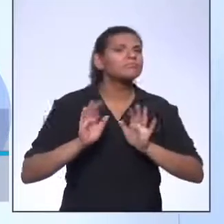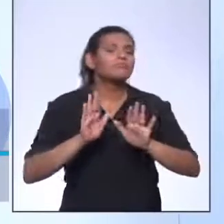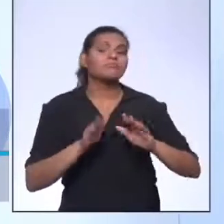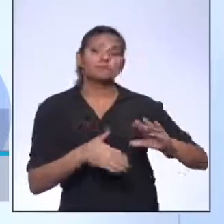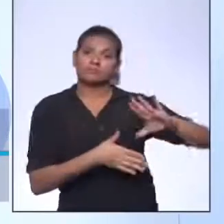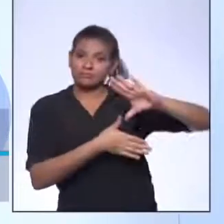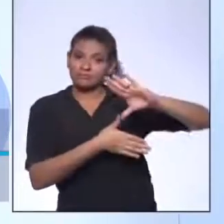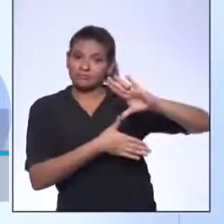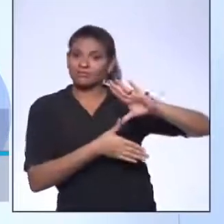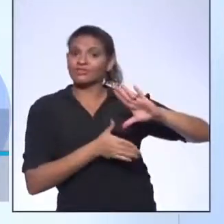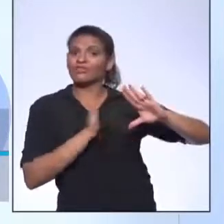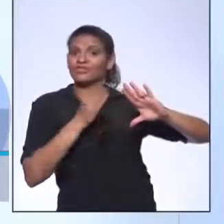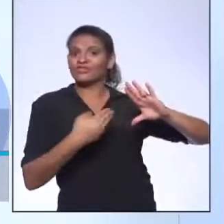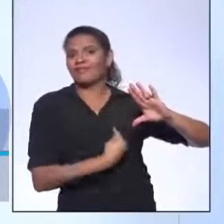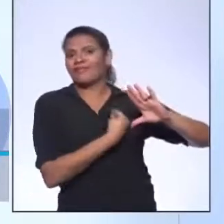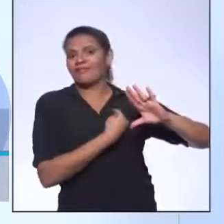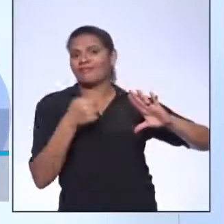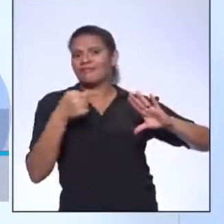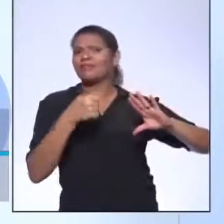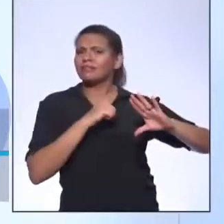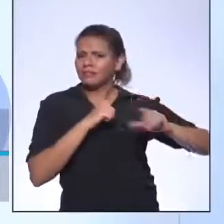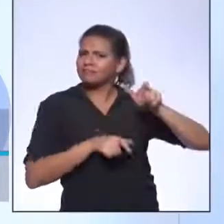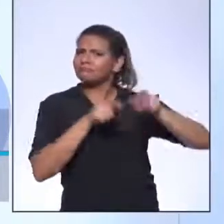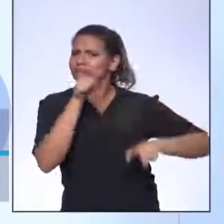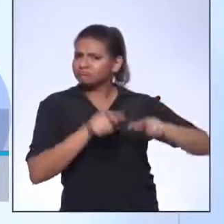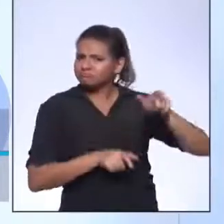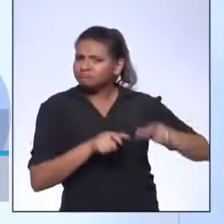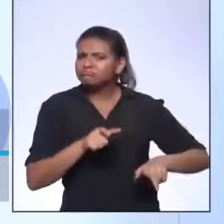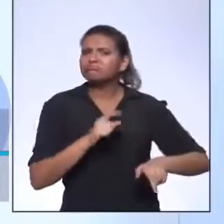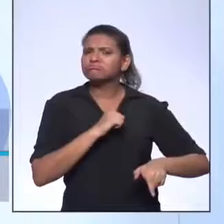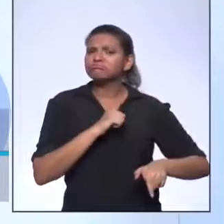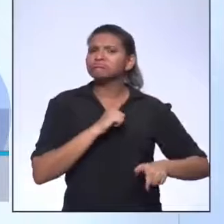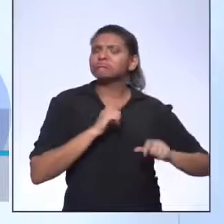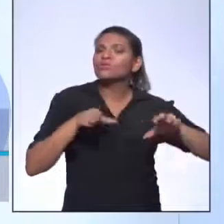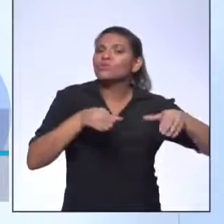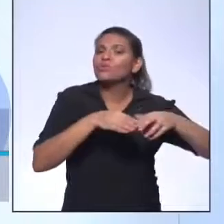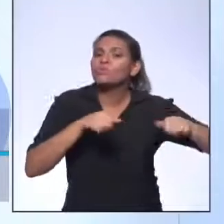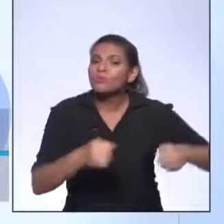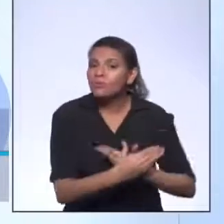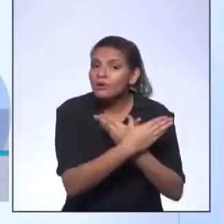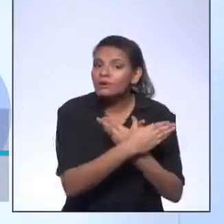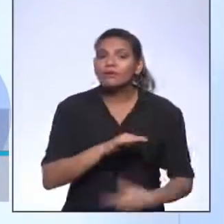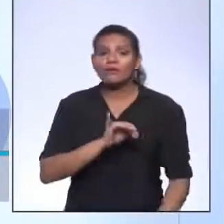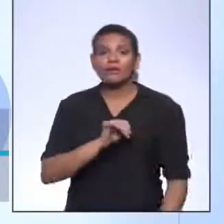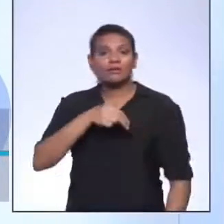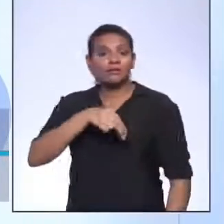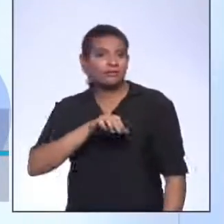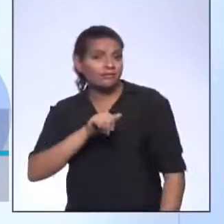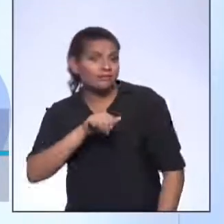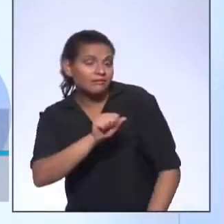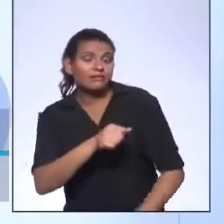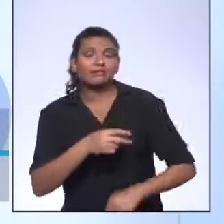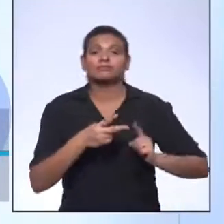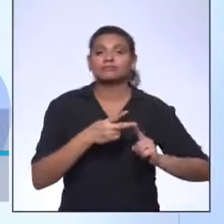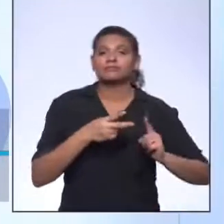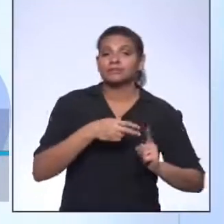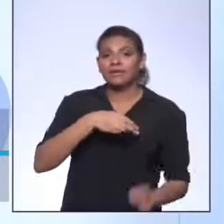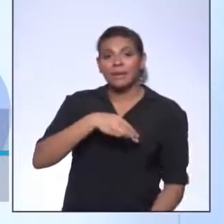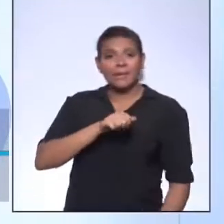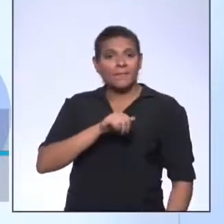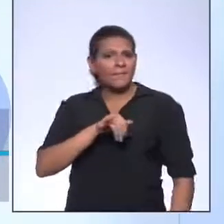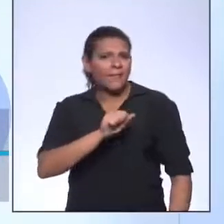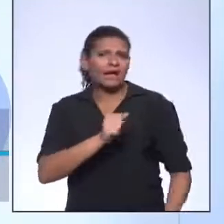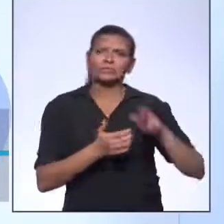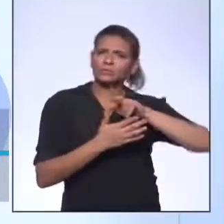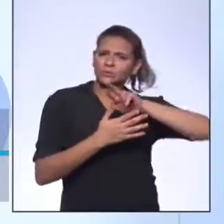América, nós tínhamos aqui incas, maias, astecas, tínhamos os povos indígenas brasileiros e cada um